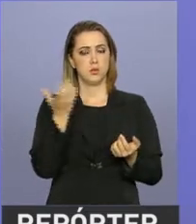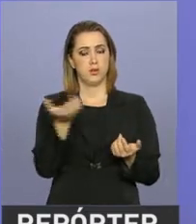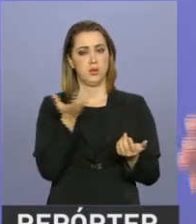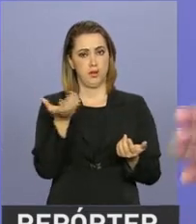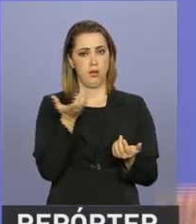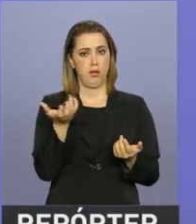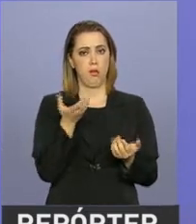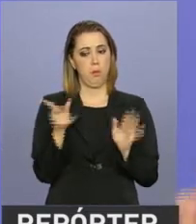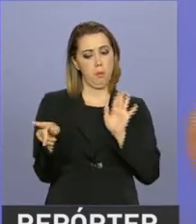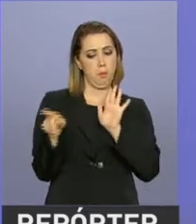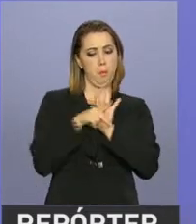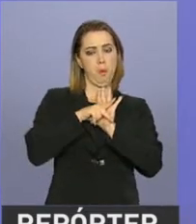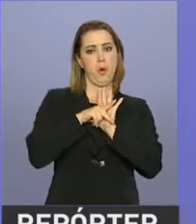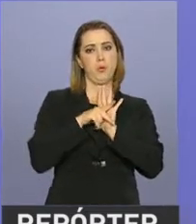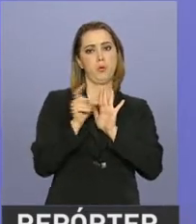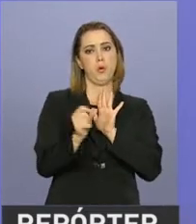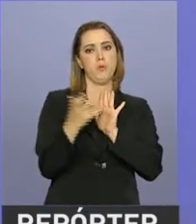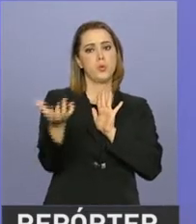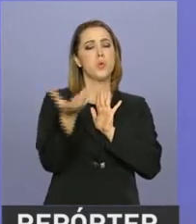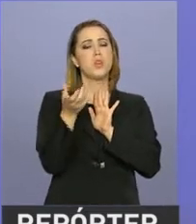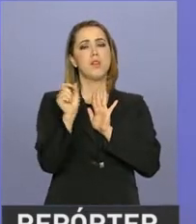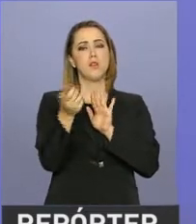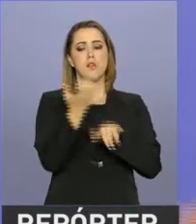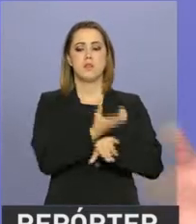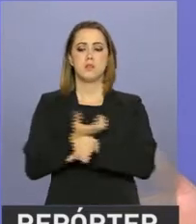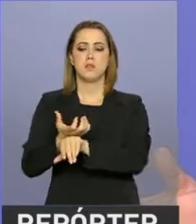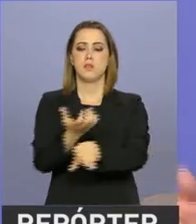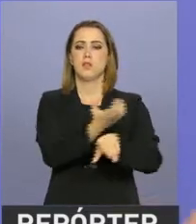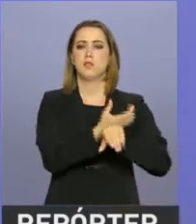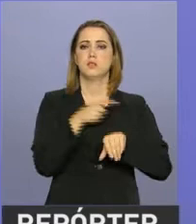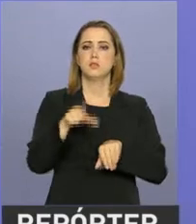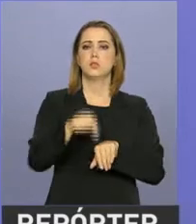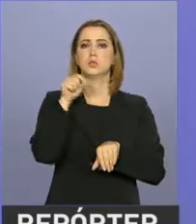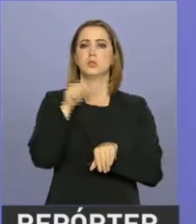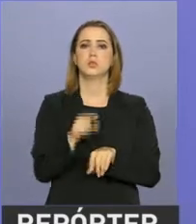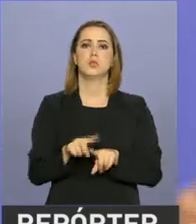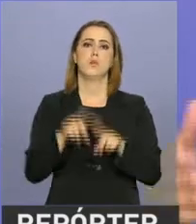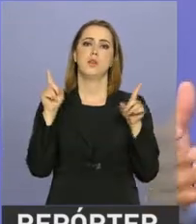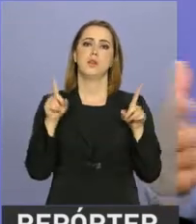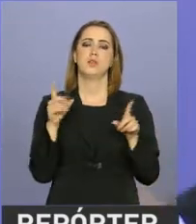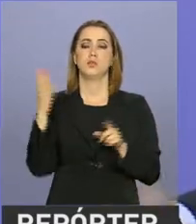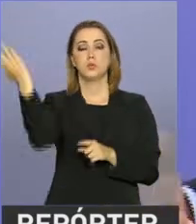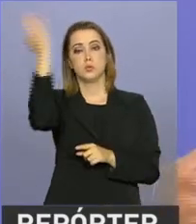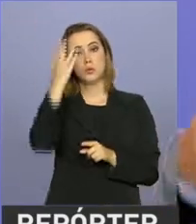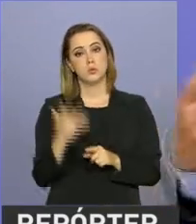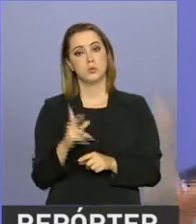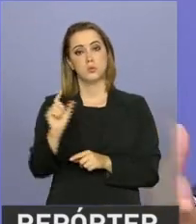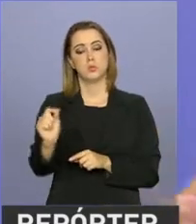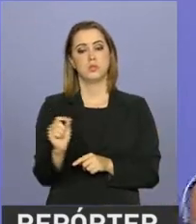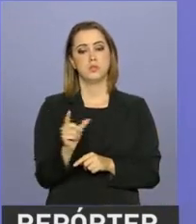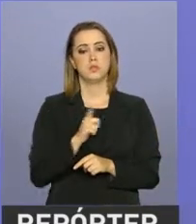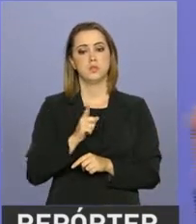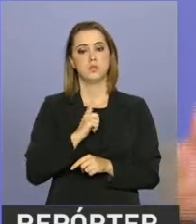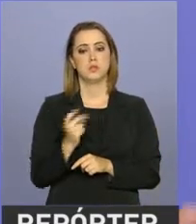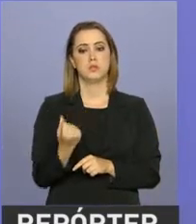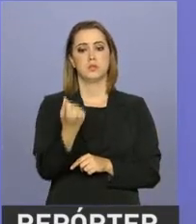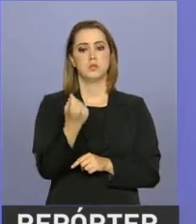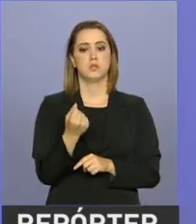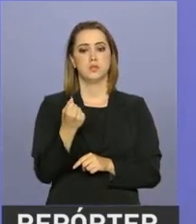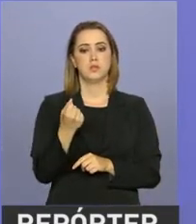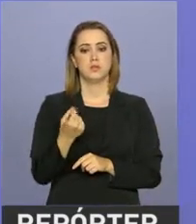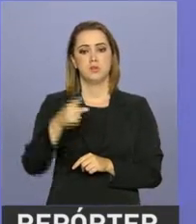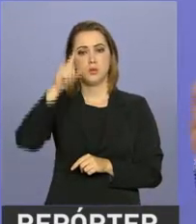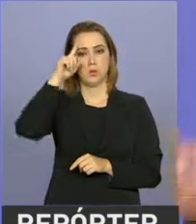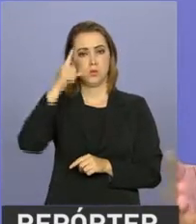o que deseja com um projeto de vida e apenas o brasil tem algo que pode ser